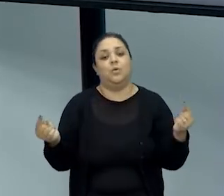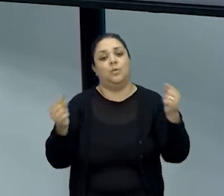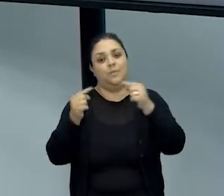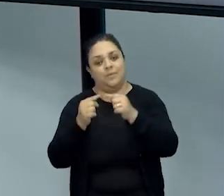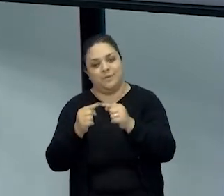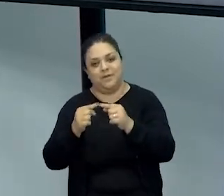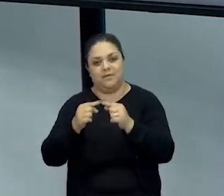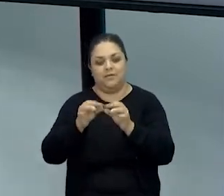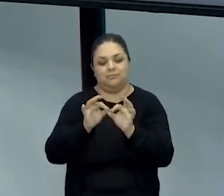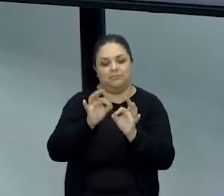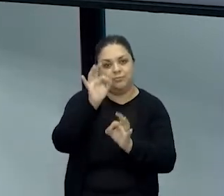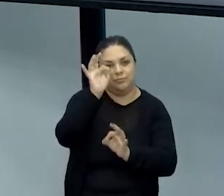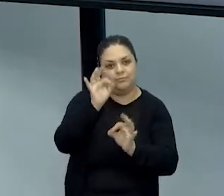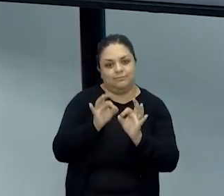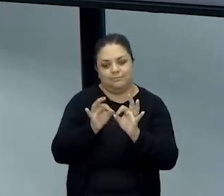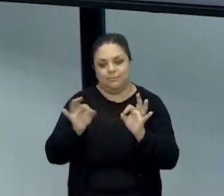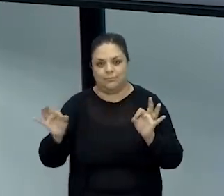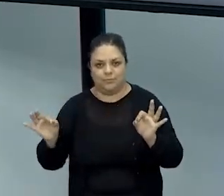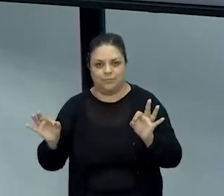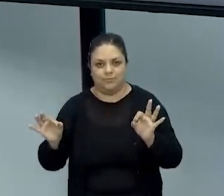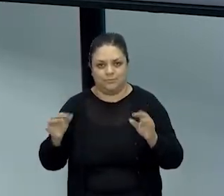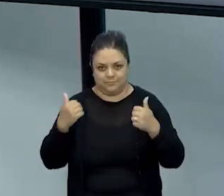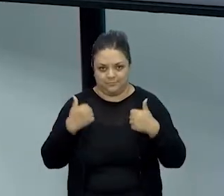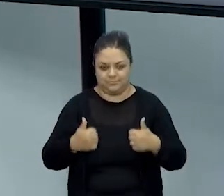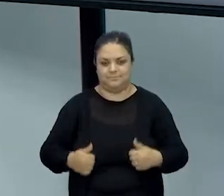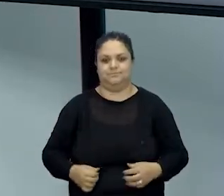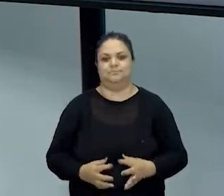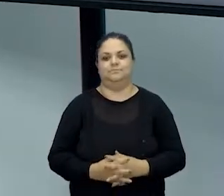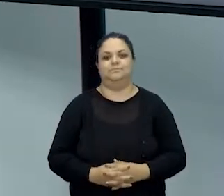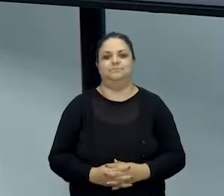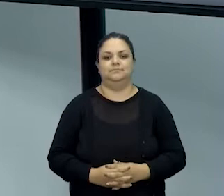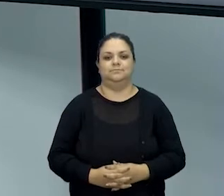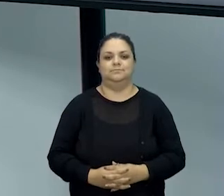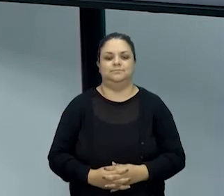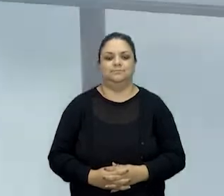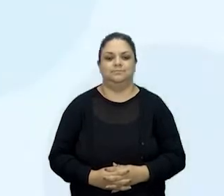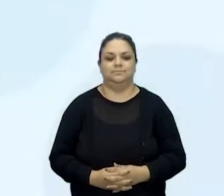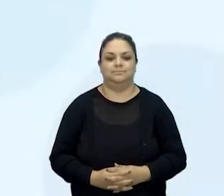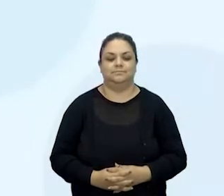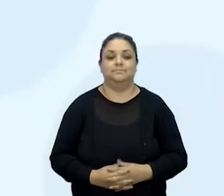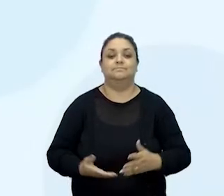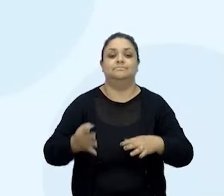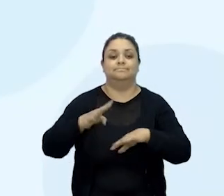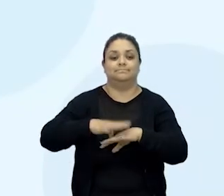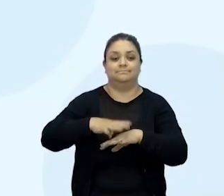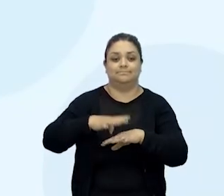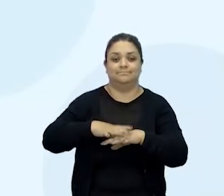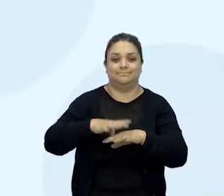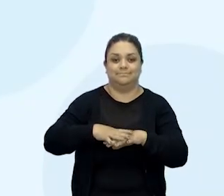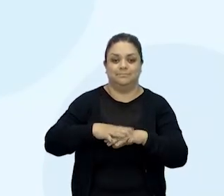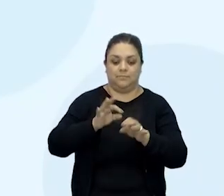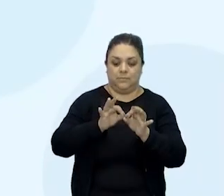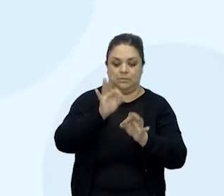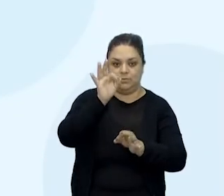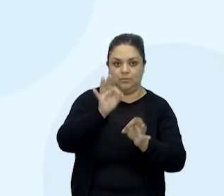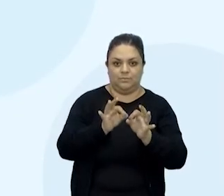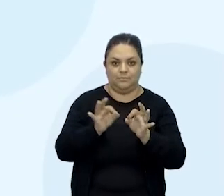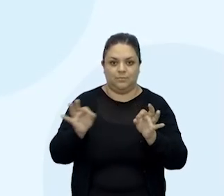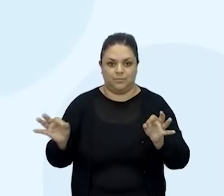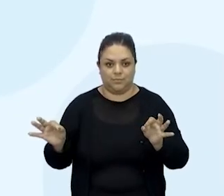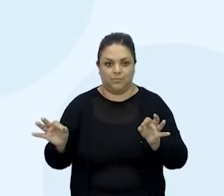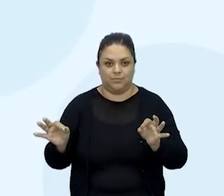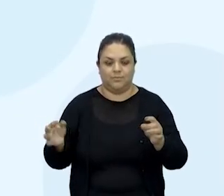um objeto representado, tá? Então, na matemática, sempre quando utilizamos a